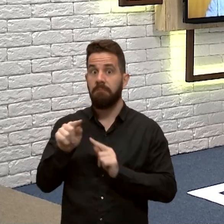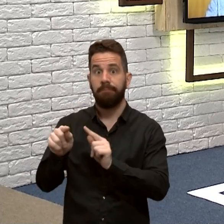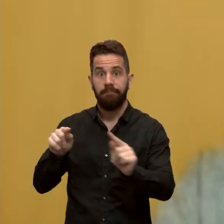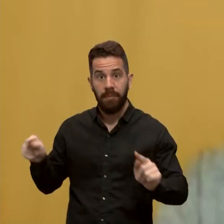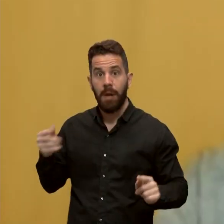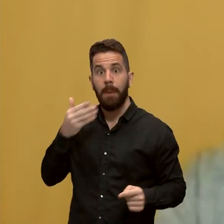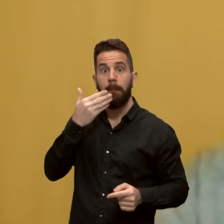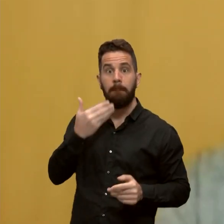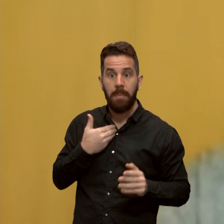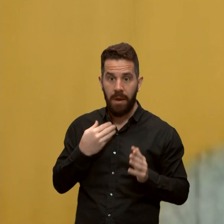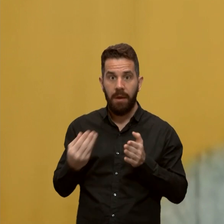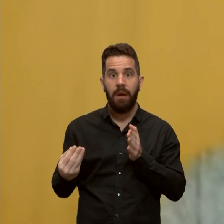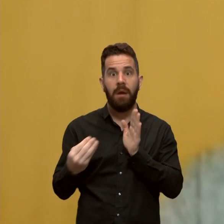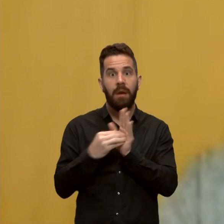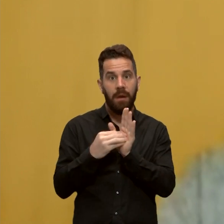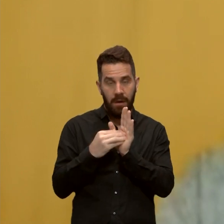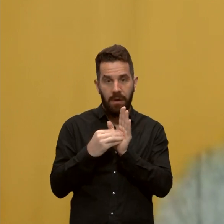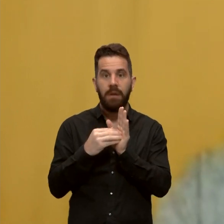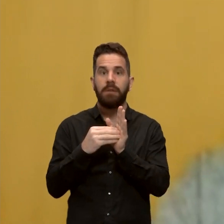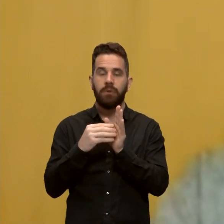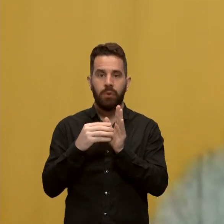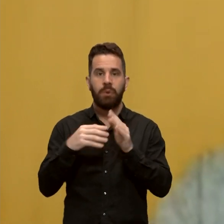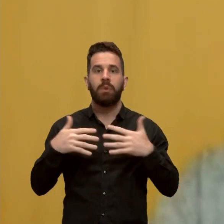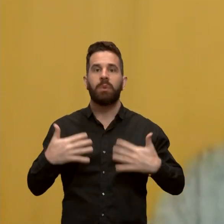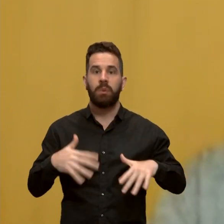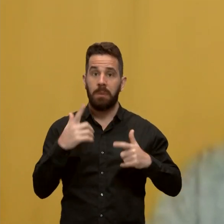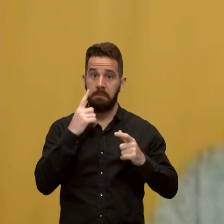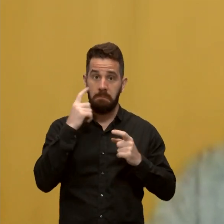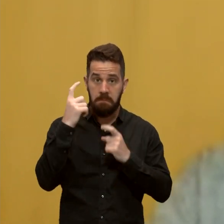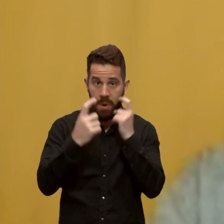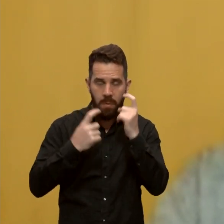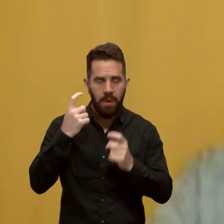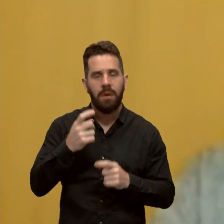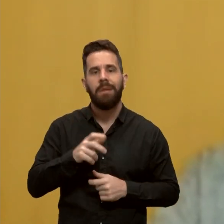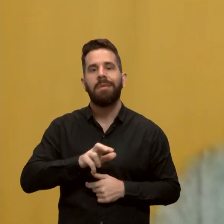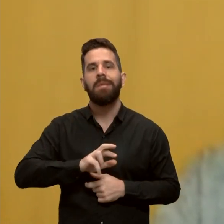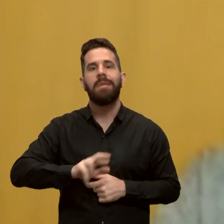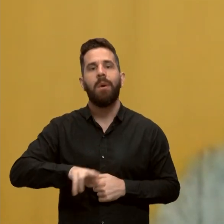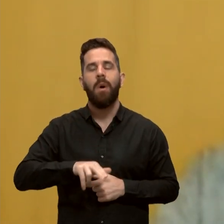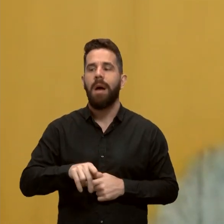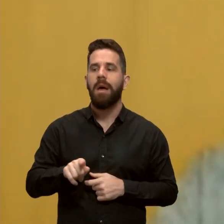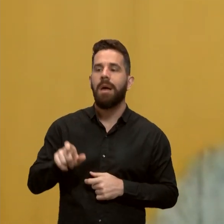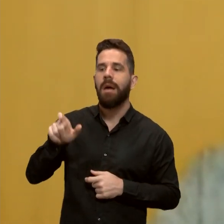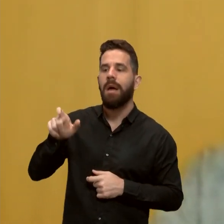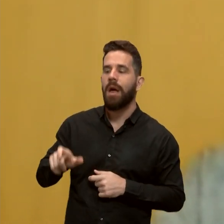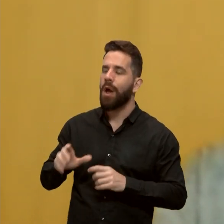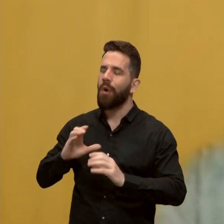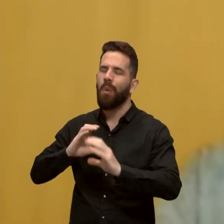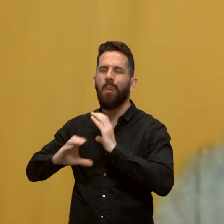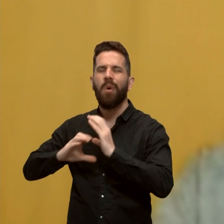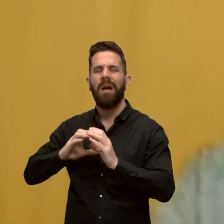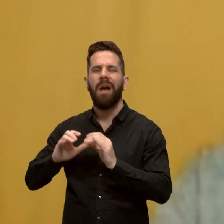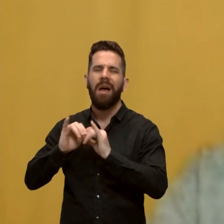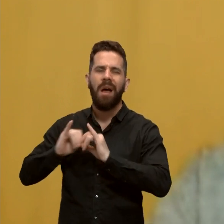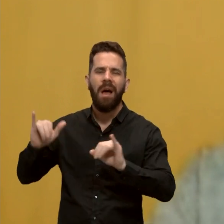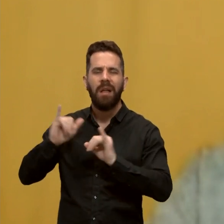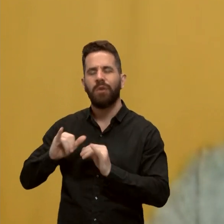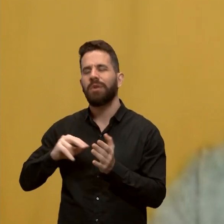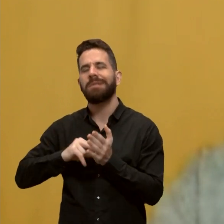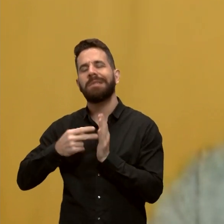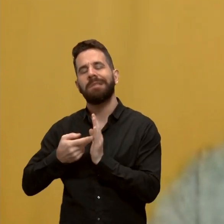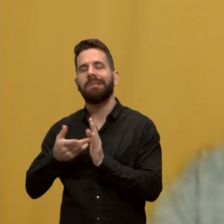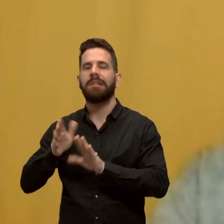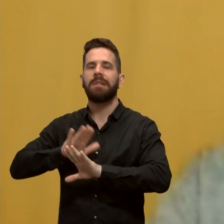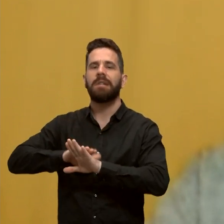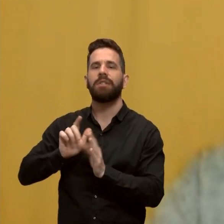preocupação, principalmente porque não diz respeito só à condição do jornalista em si, mas está muito relacionado ao tipo de pauta